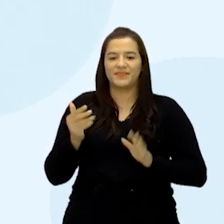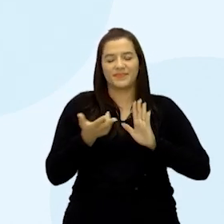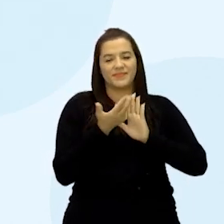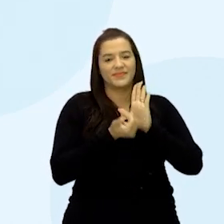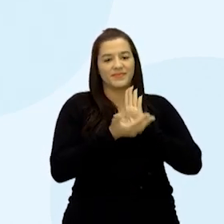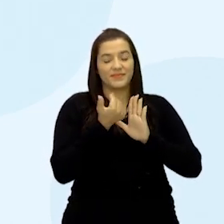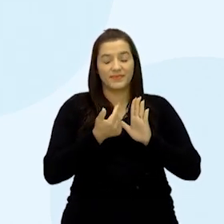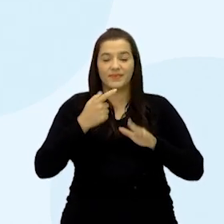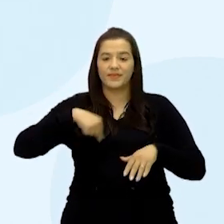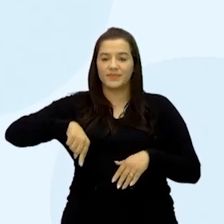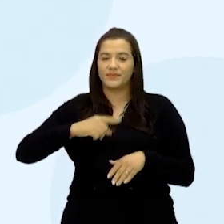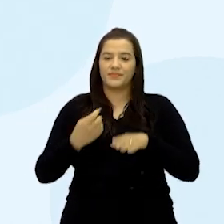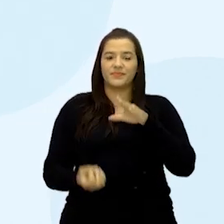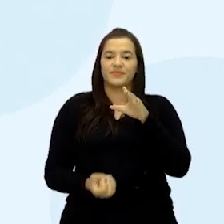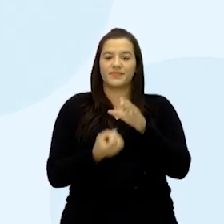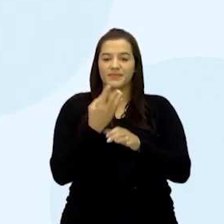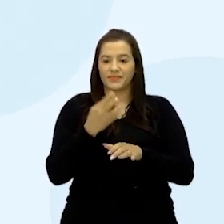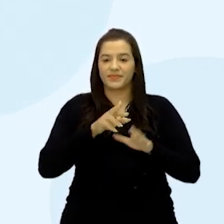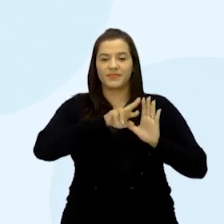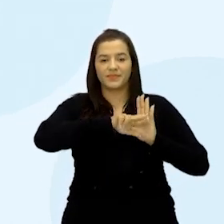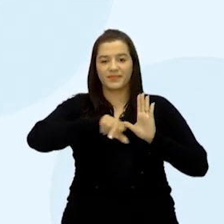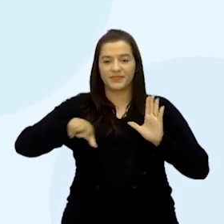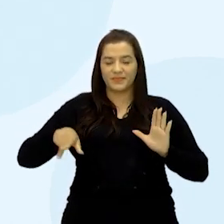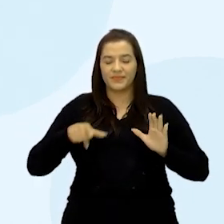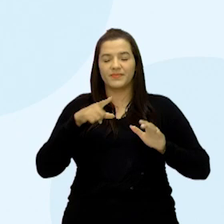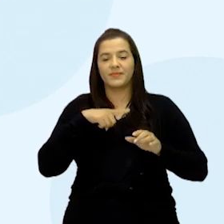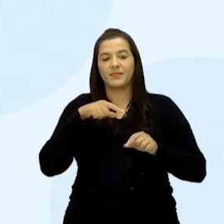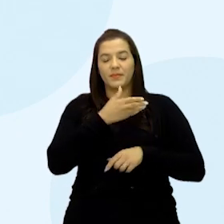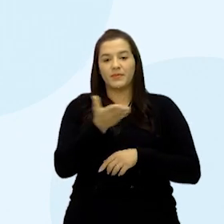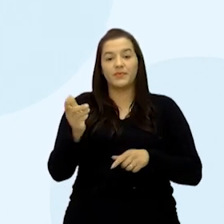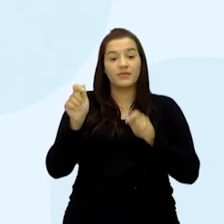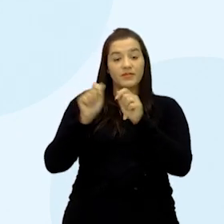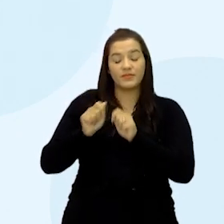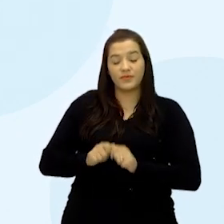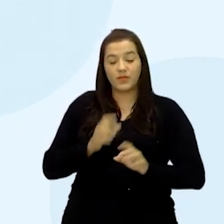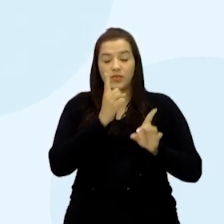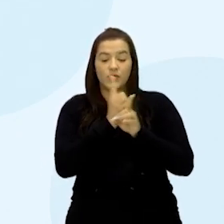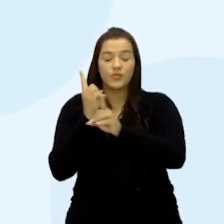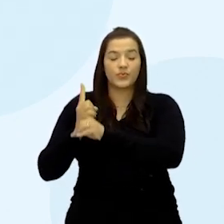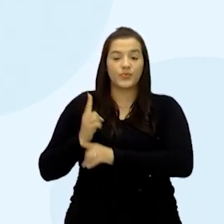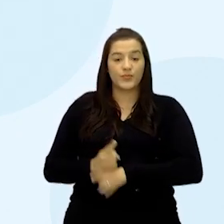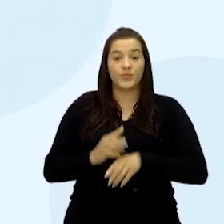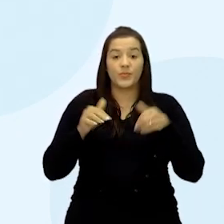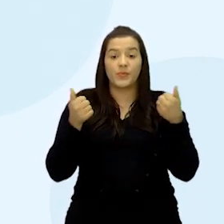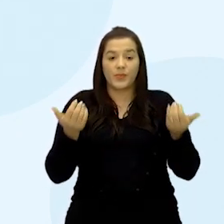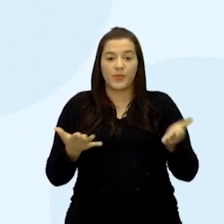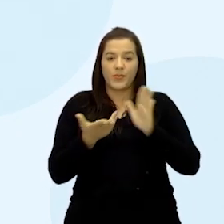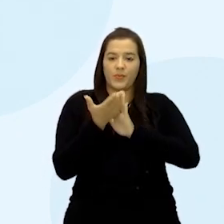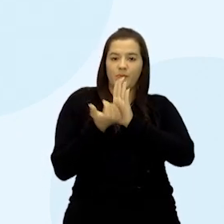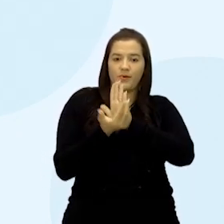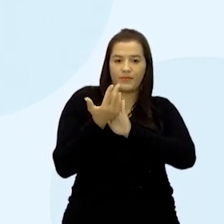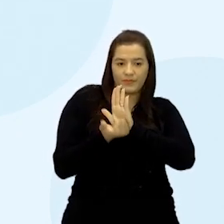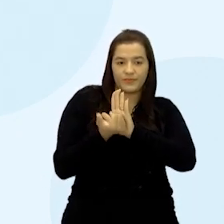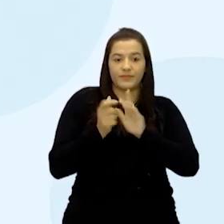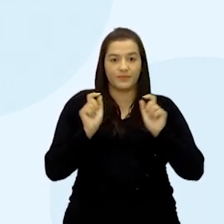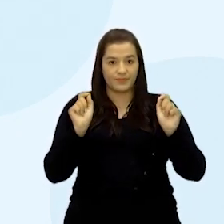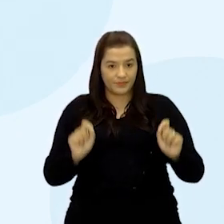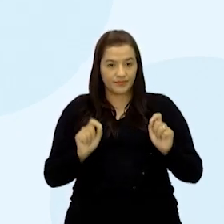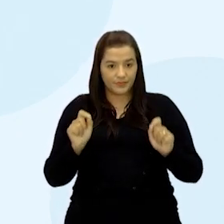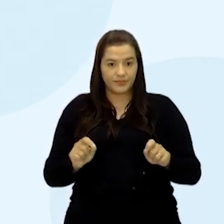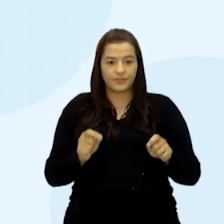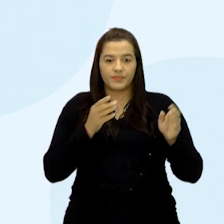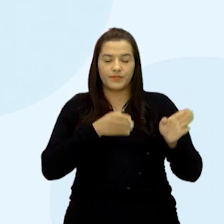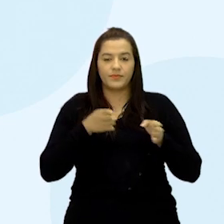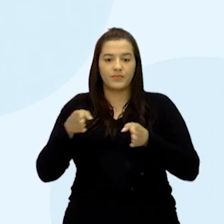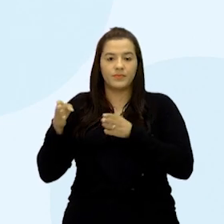vai criar um passo, né, um procedimento para você descobrir quem é o termo, tá certo? Quem é o termo aí dessa sequência